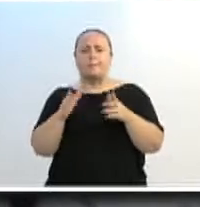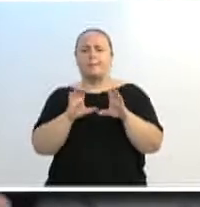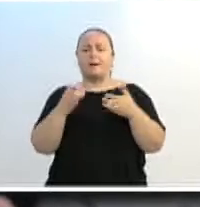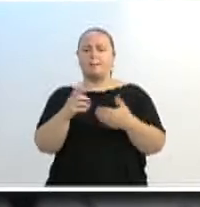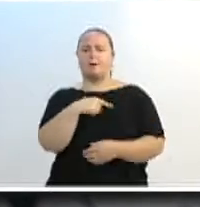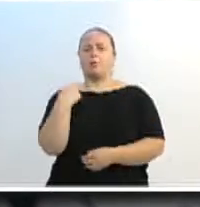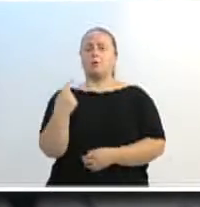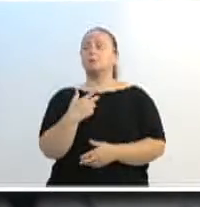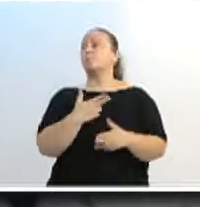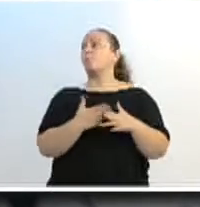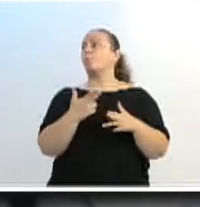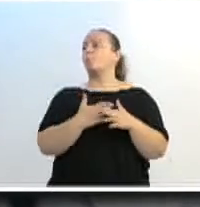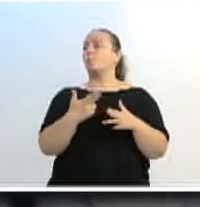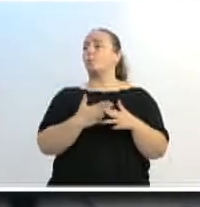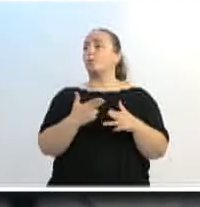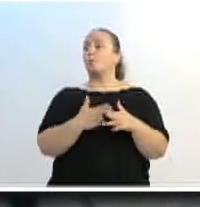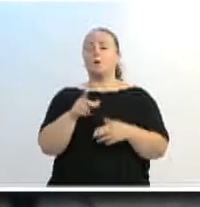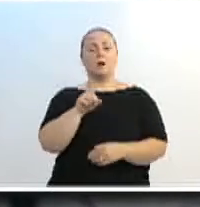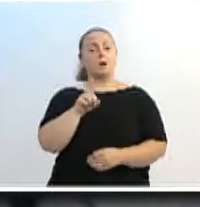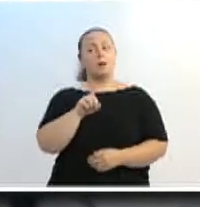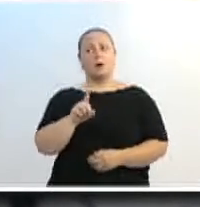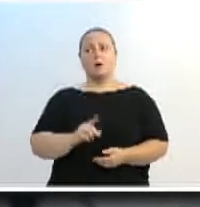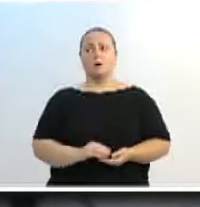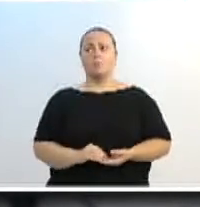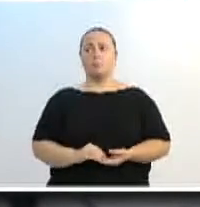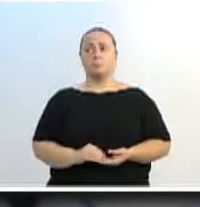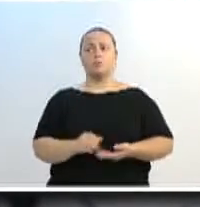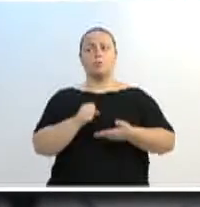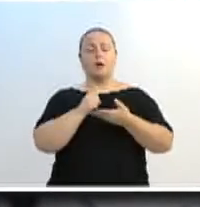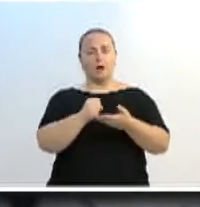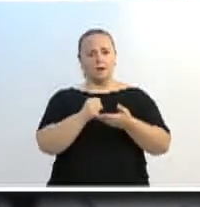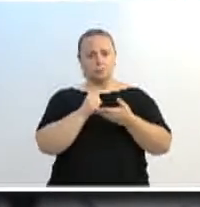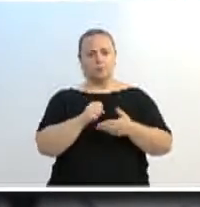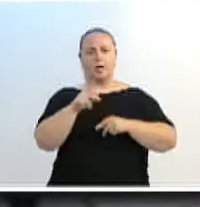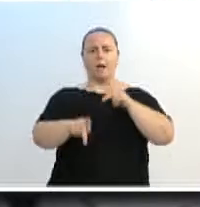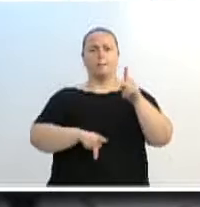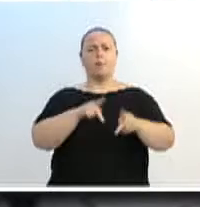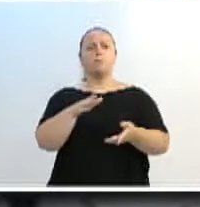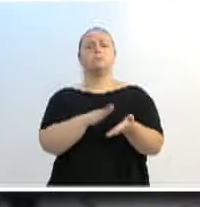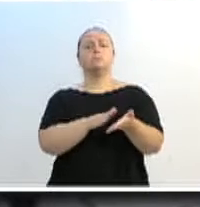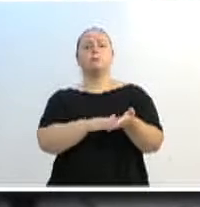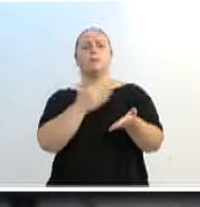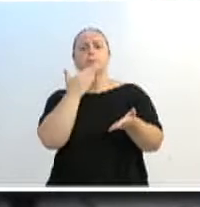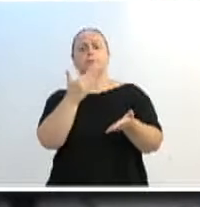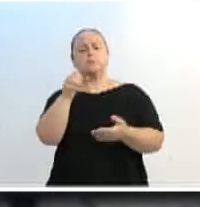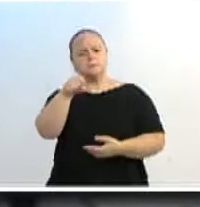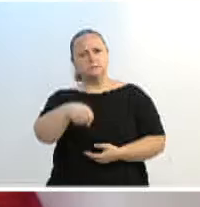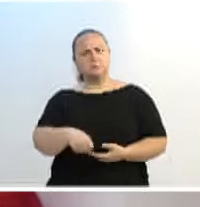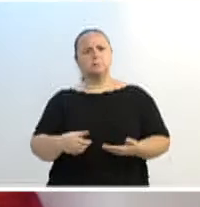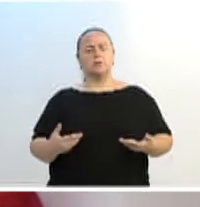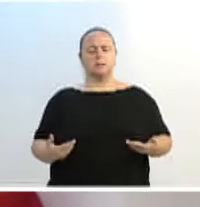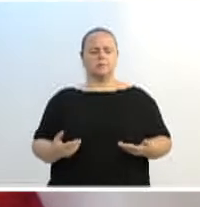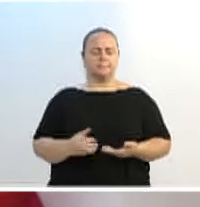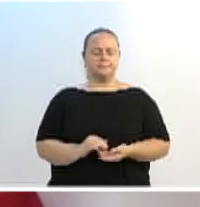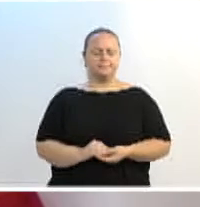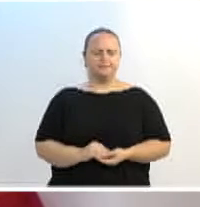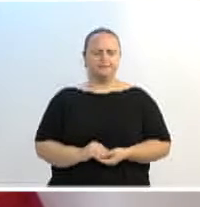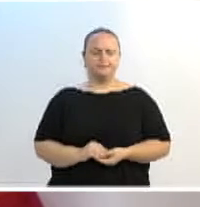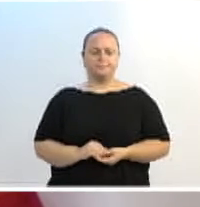fechar os olhos para isso. Nós vamos fazer a nossa parte também e vamos ajudar a população a cobrar dos responsáveis. Parabéns, vereador.